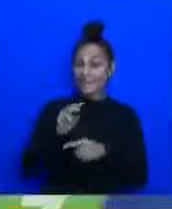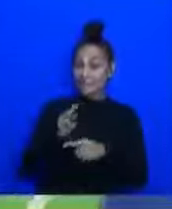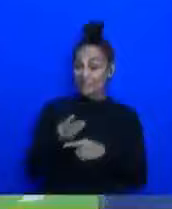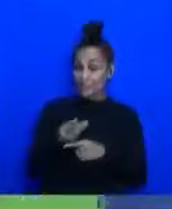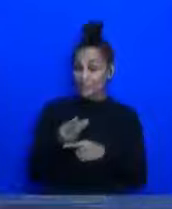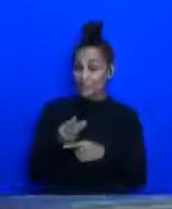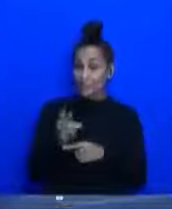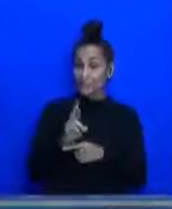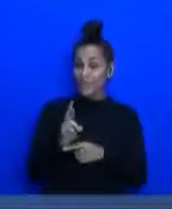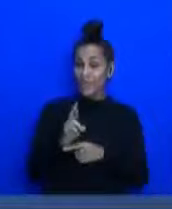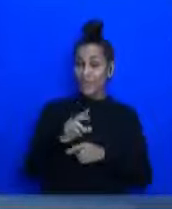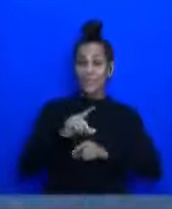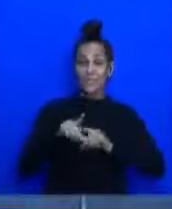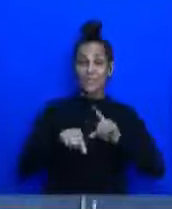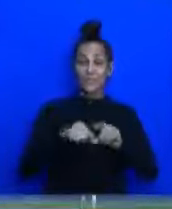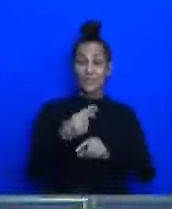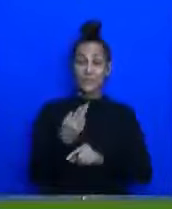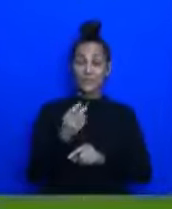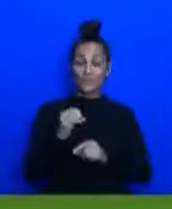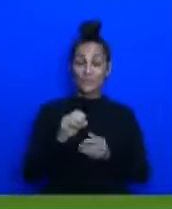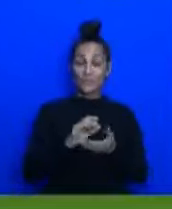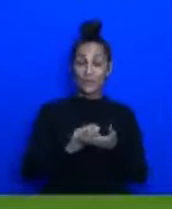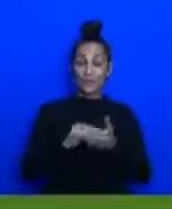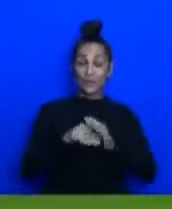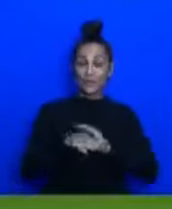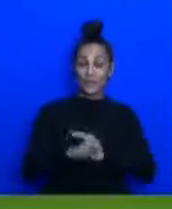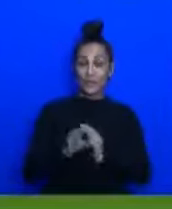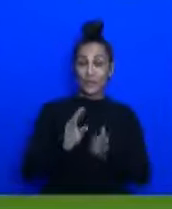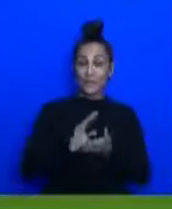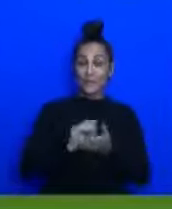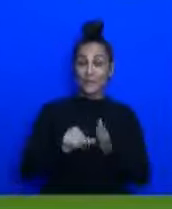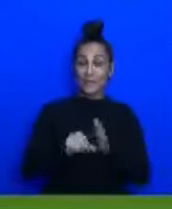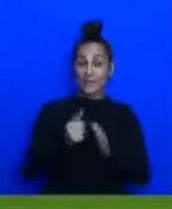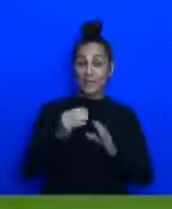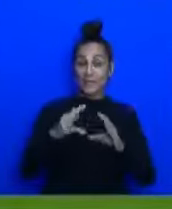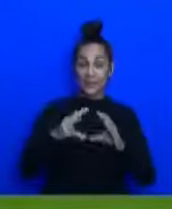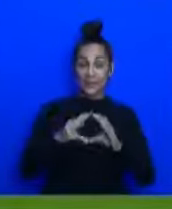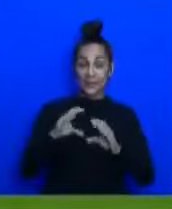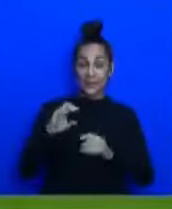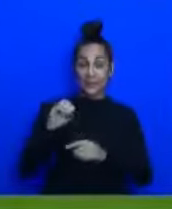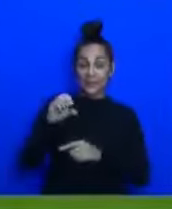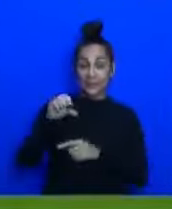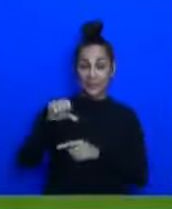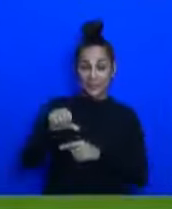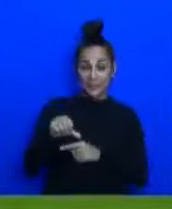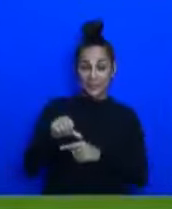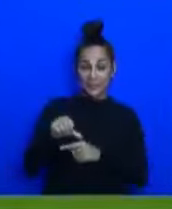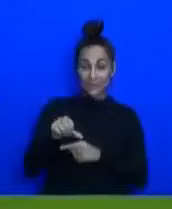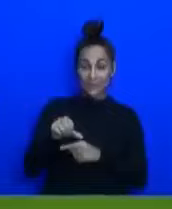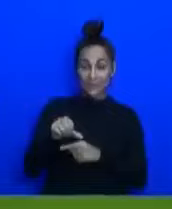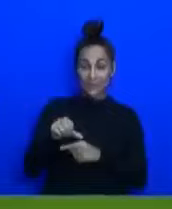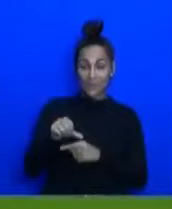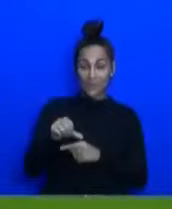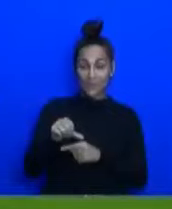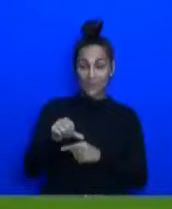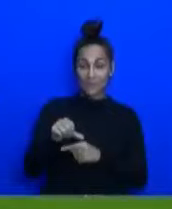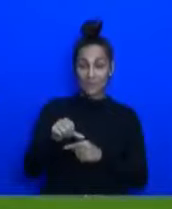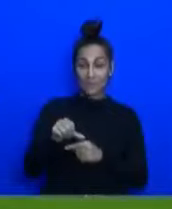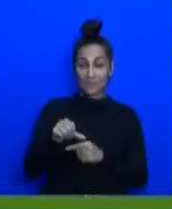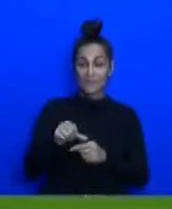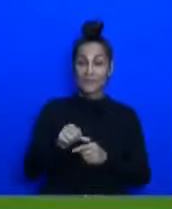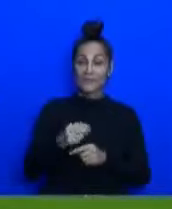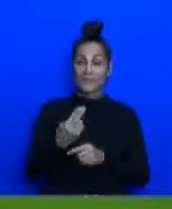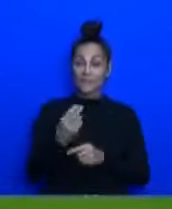Globo girando para o sorteio das 20 dezenas da Lotomania. Saindo a primeira bola, 09. 09, a primeira dezena sorteada